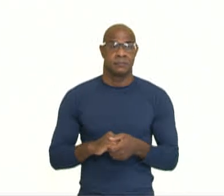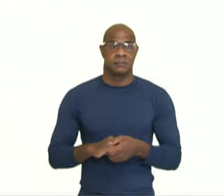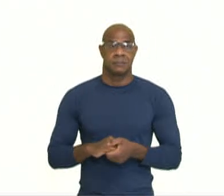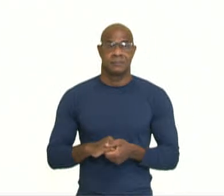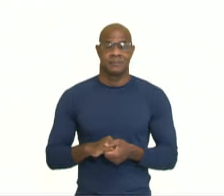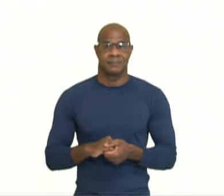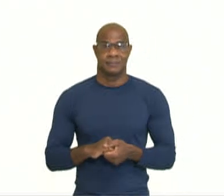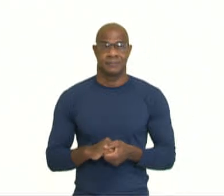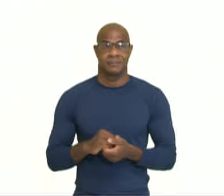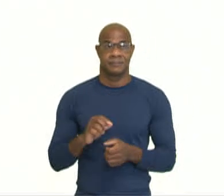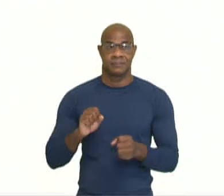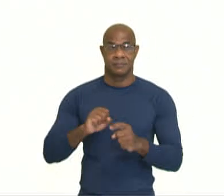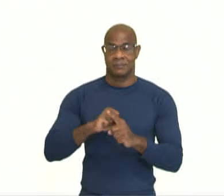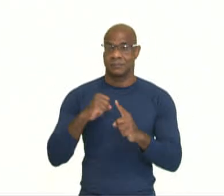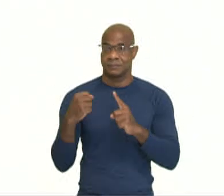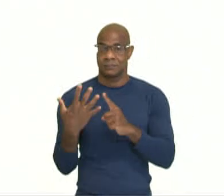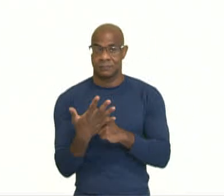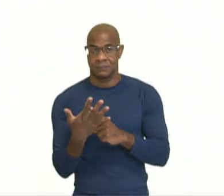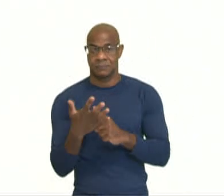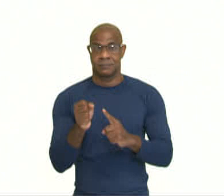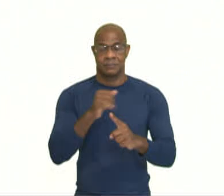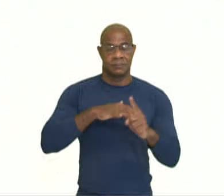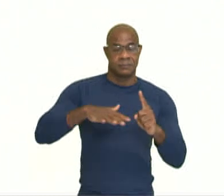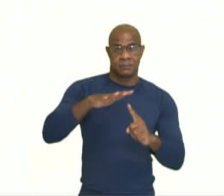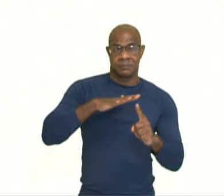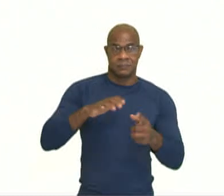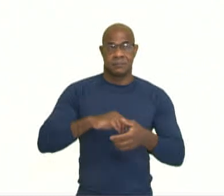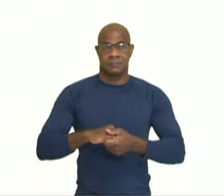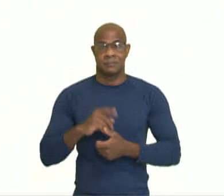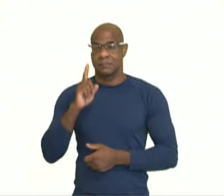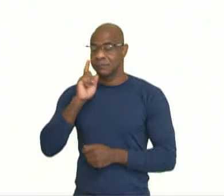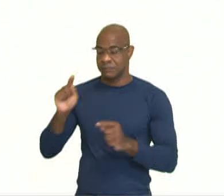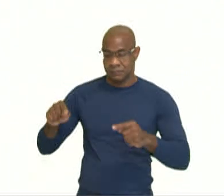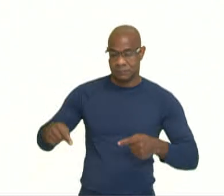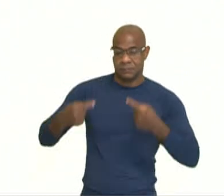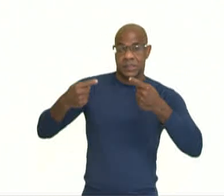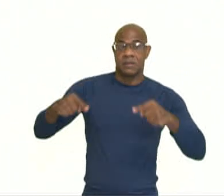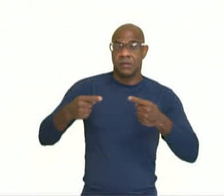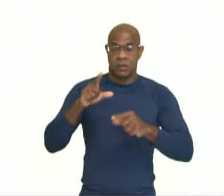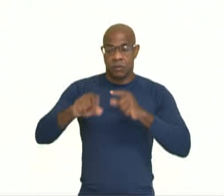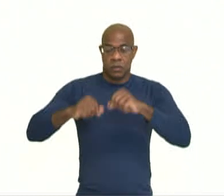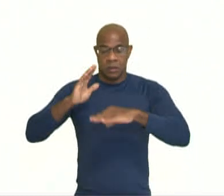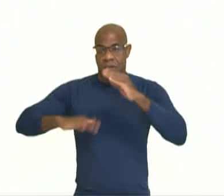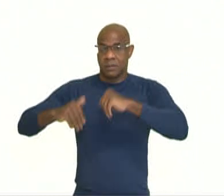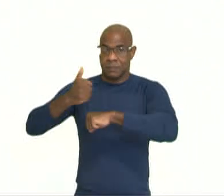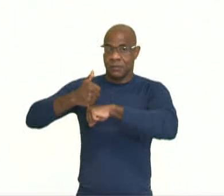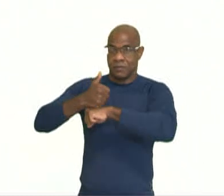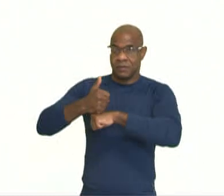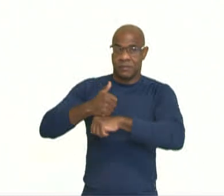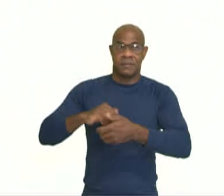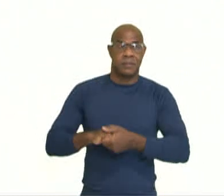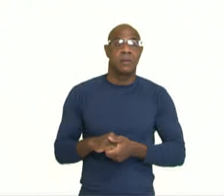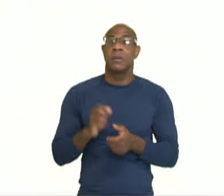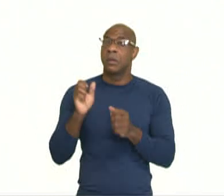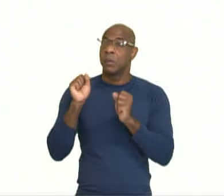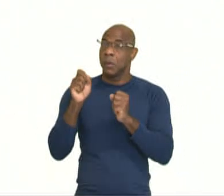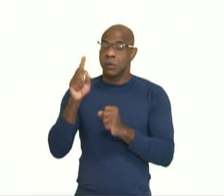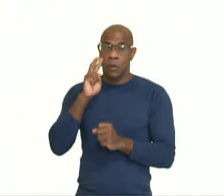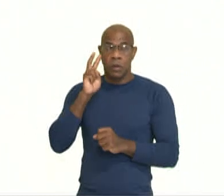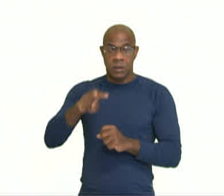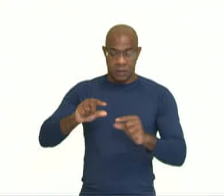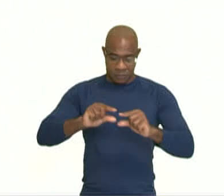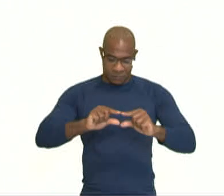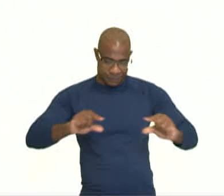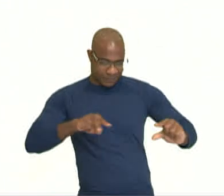Globo, Sociedade, Educação, Guia Enem, Desafio de escolher a profissão. Então você pode olhar no Guia do Enem,